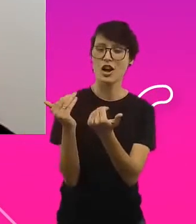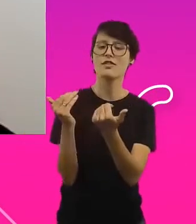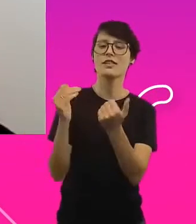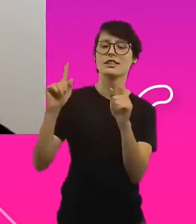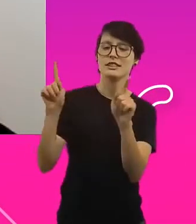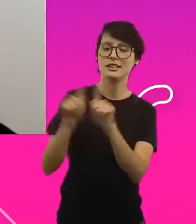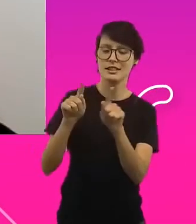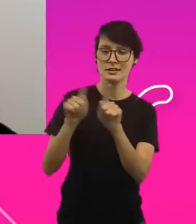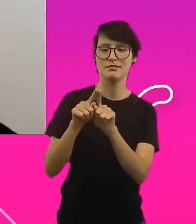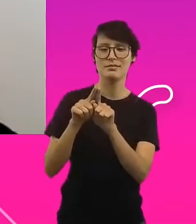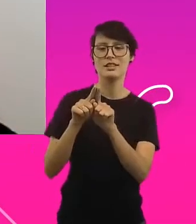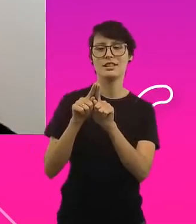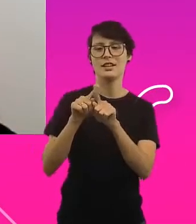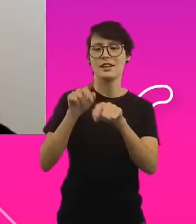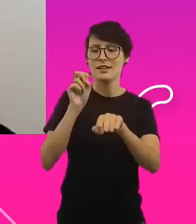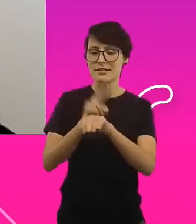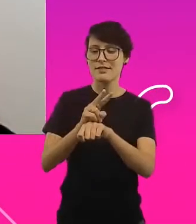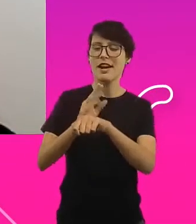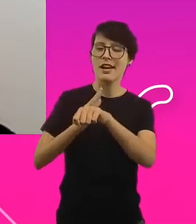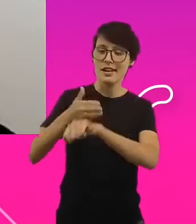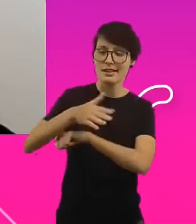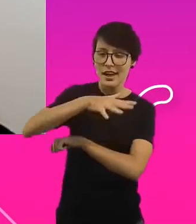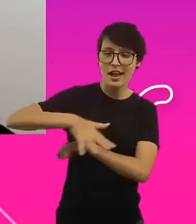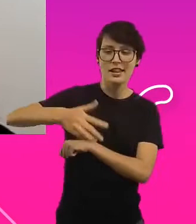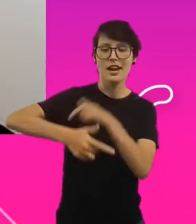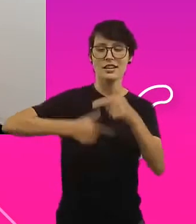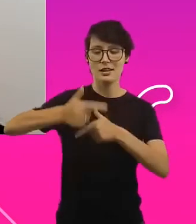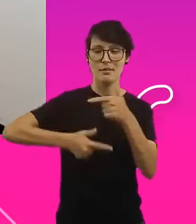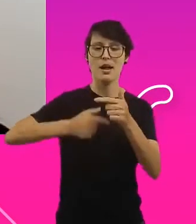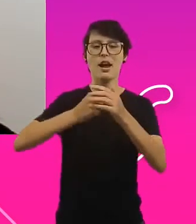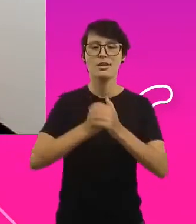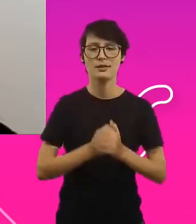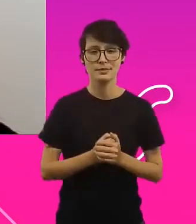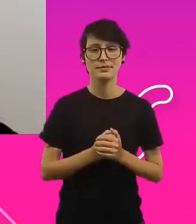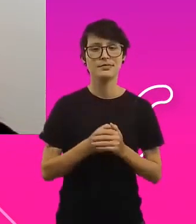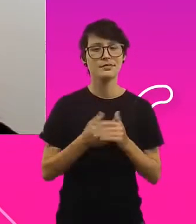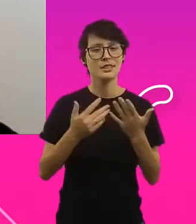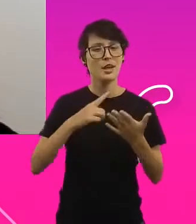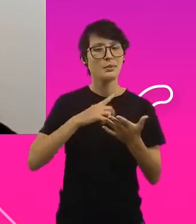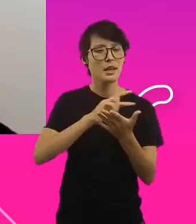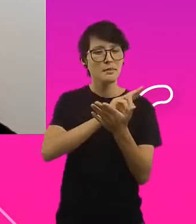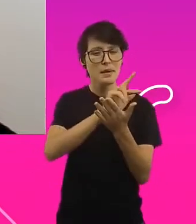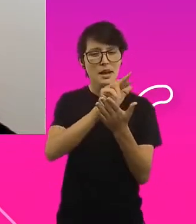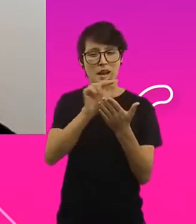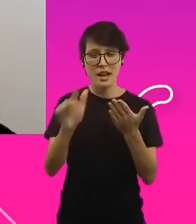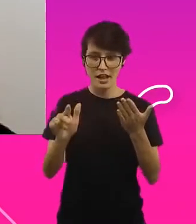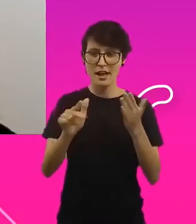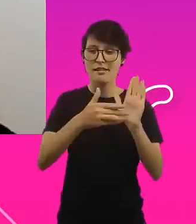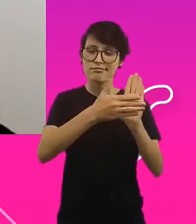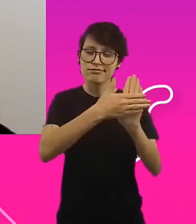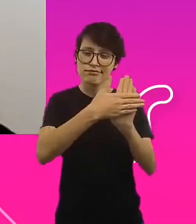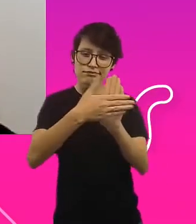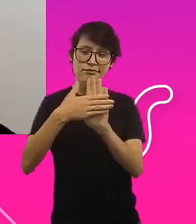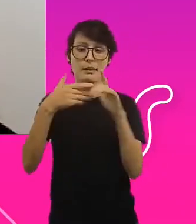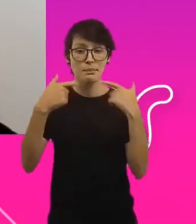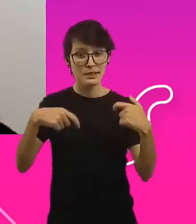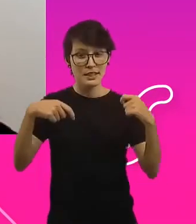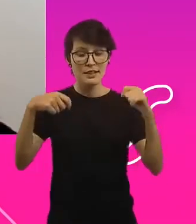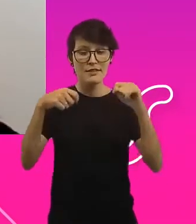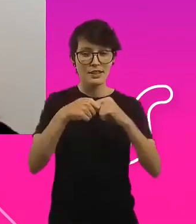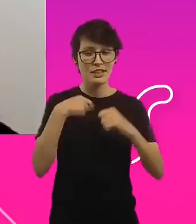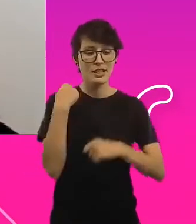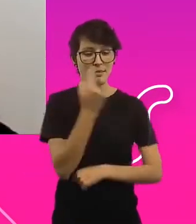de vagas de entrada no mercado de trabalho. Então, tem uma série de ações que precisam ser feitas para a gente